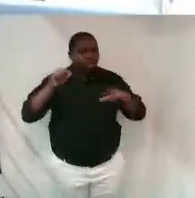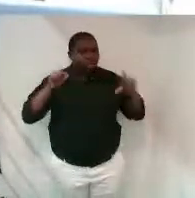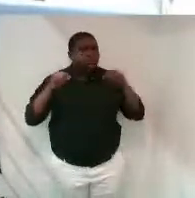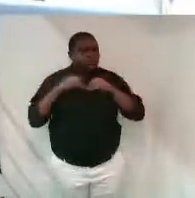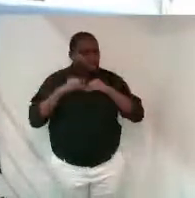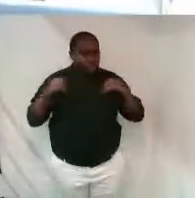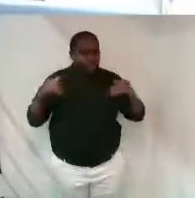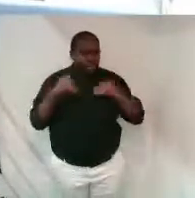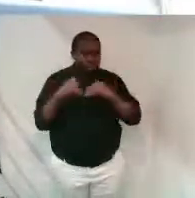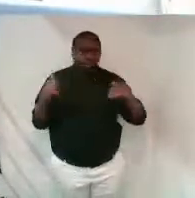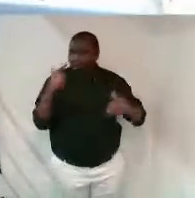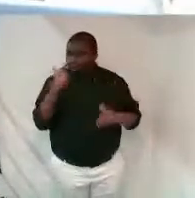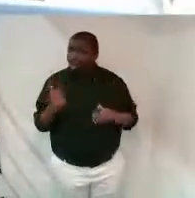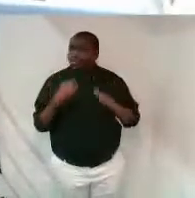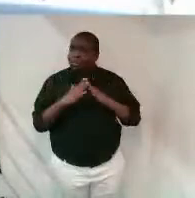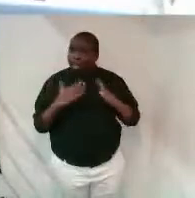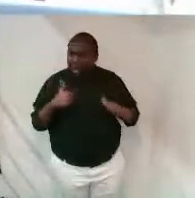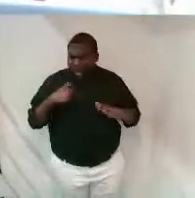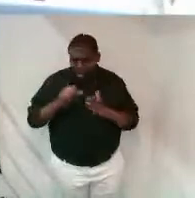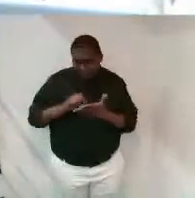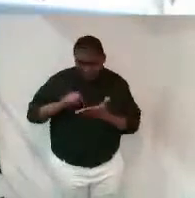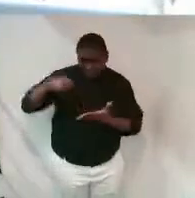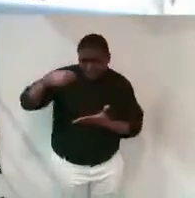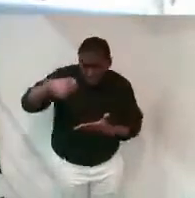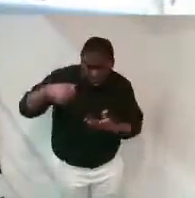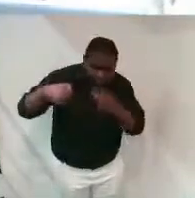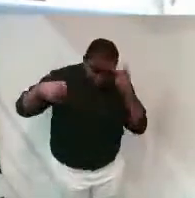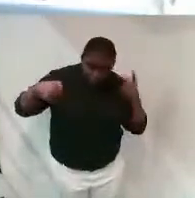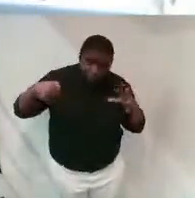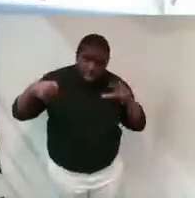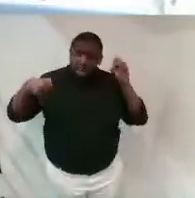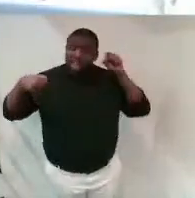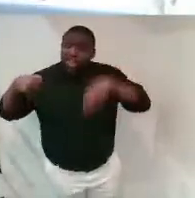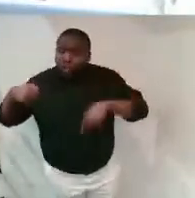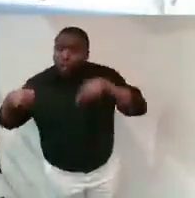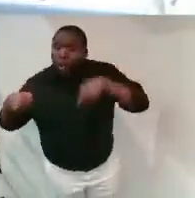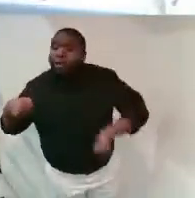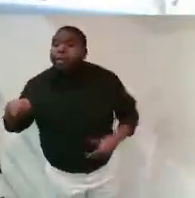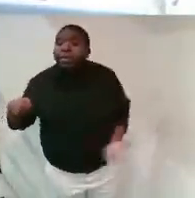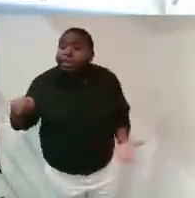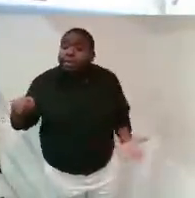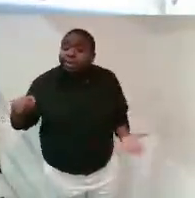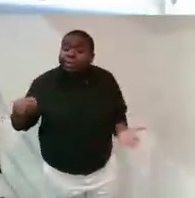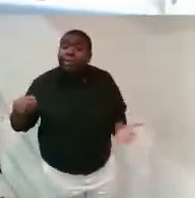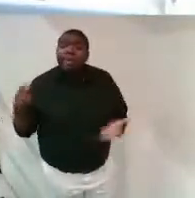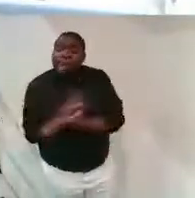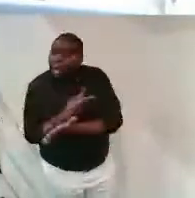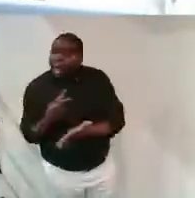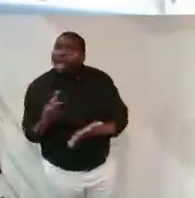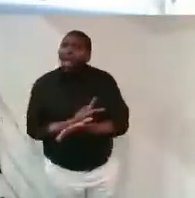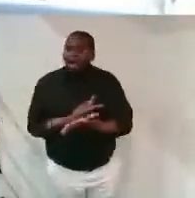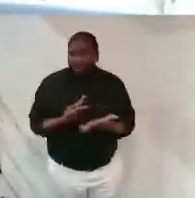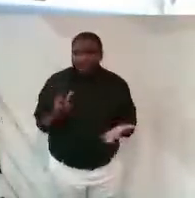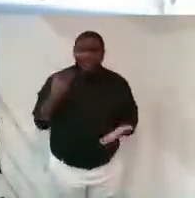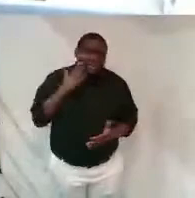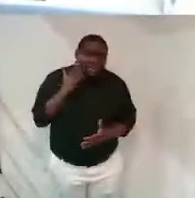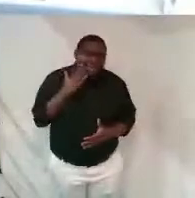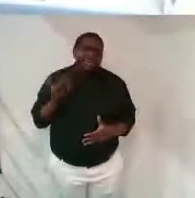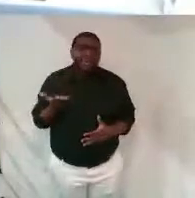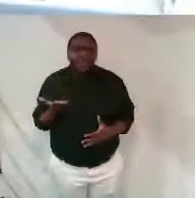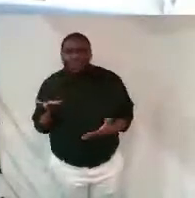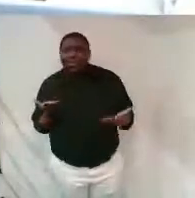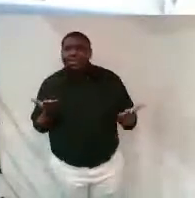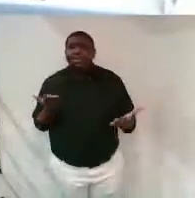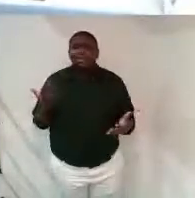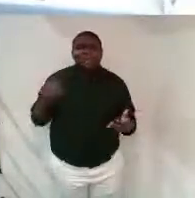casa. De vez em quando, eu abro lá a lixeira, quem colocou isso aqui? Né? Até vi um meme lá,